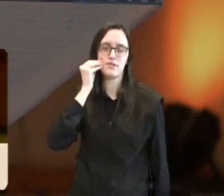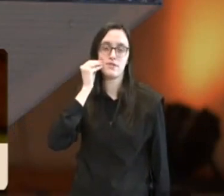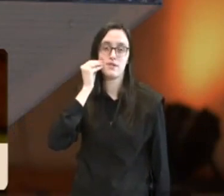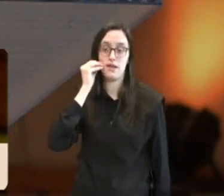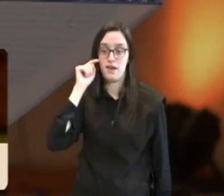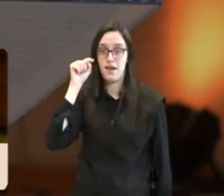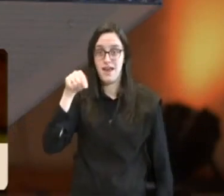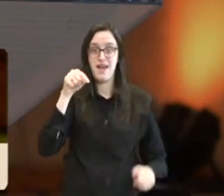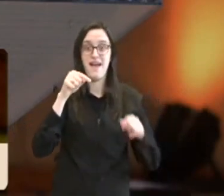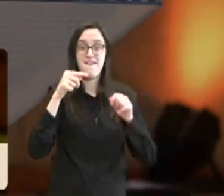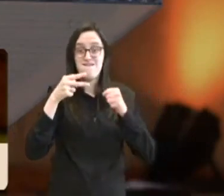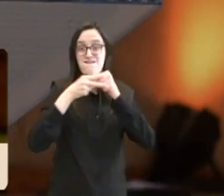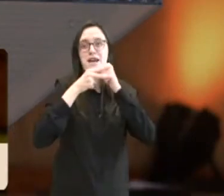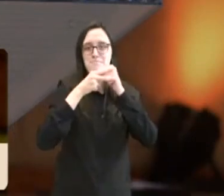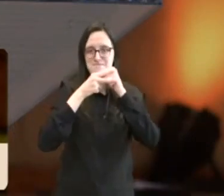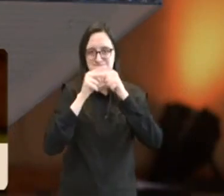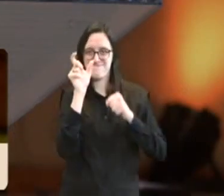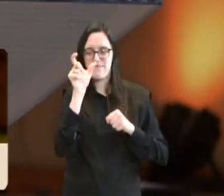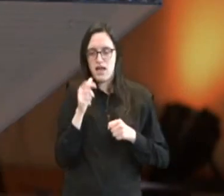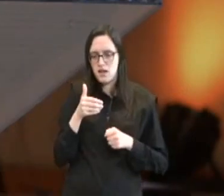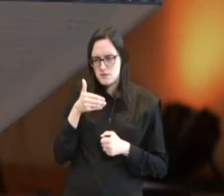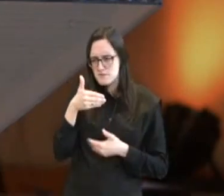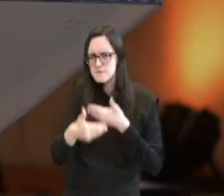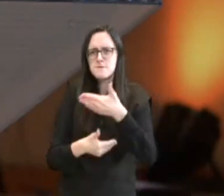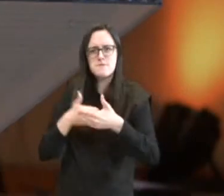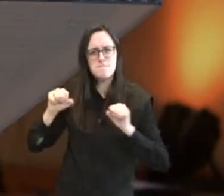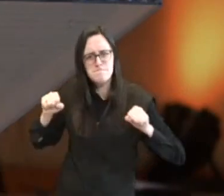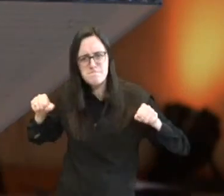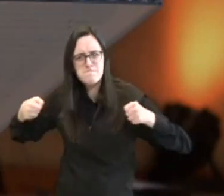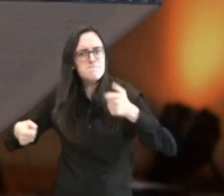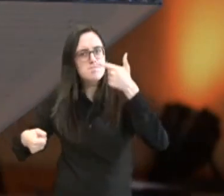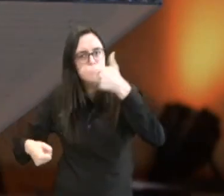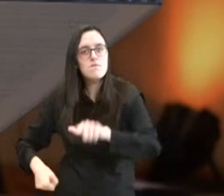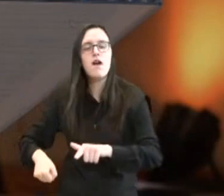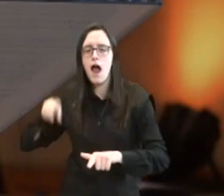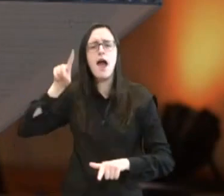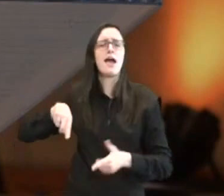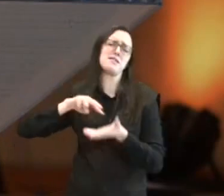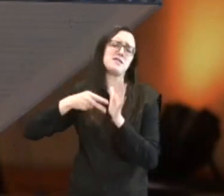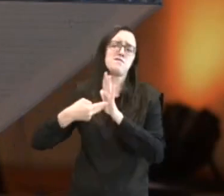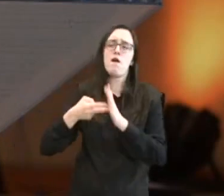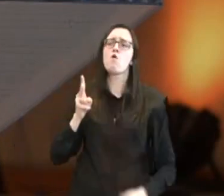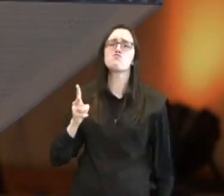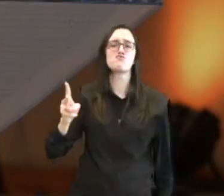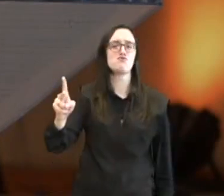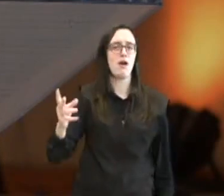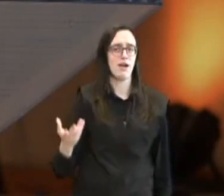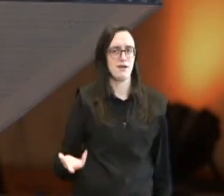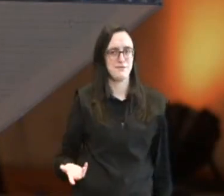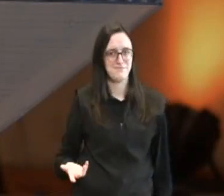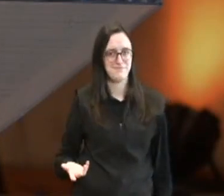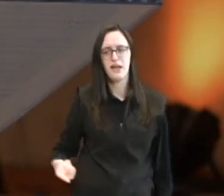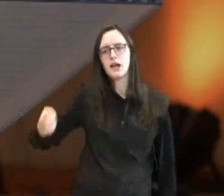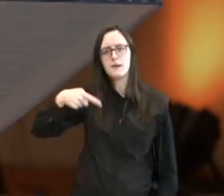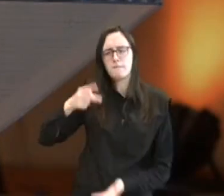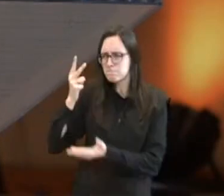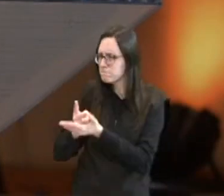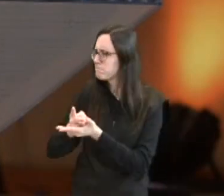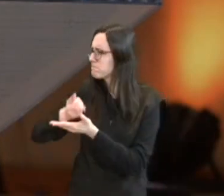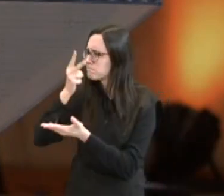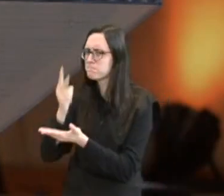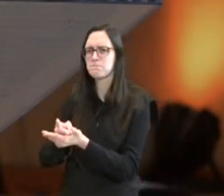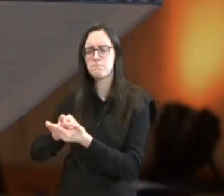Esse verbo, no sentido dele, ele tem o sentido de continuar. Eles perseveravam,